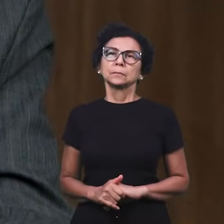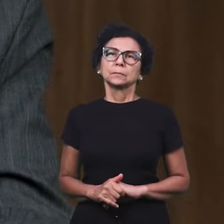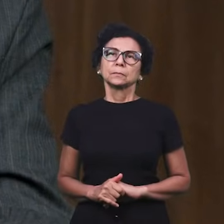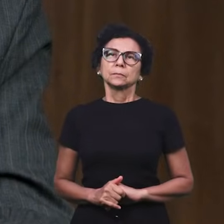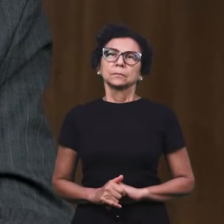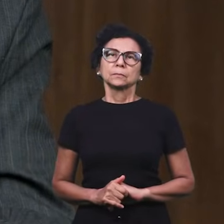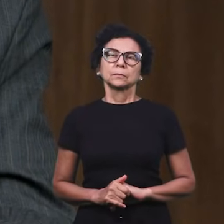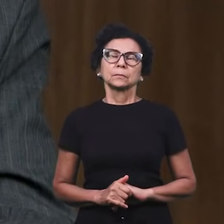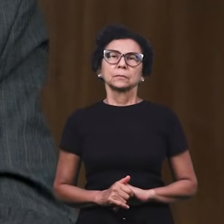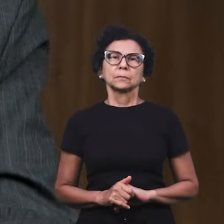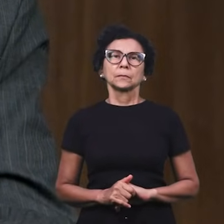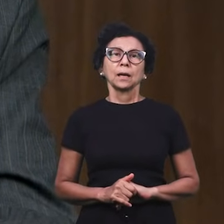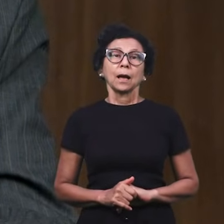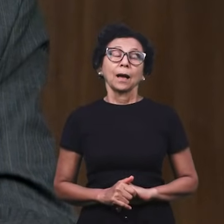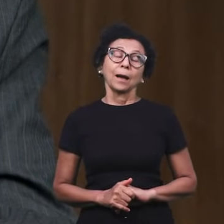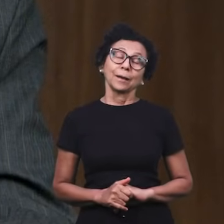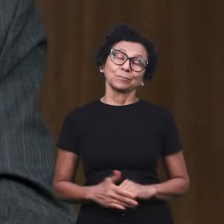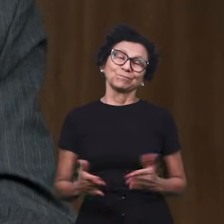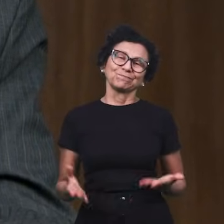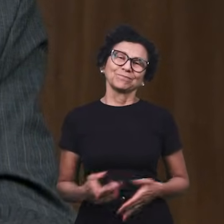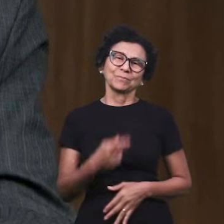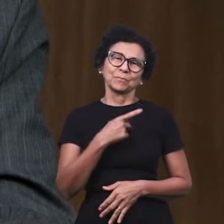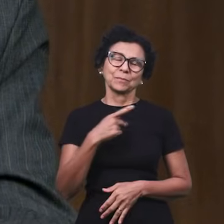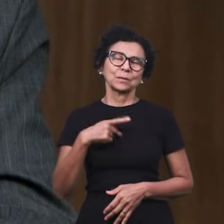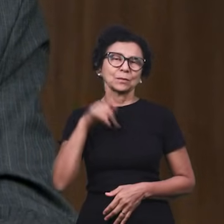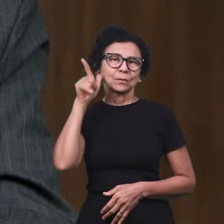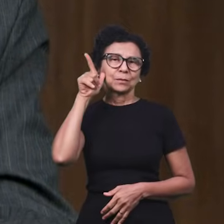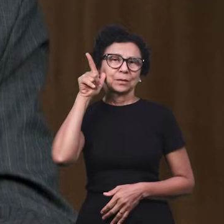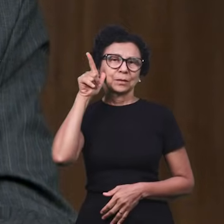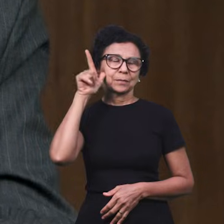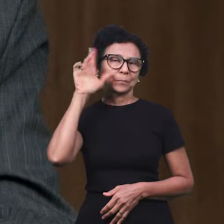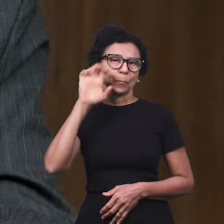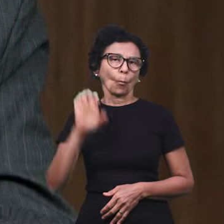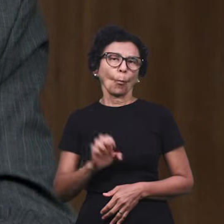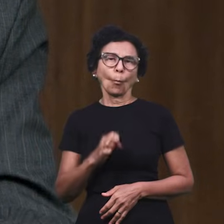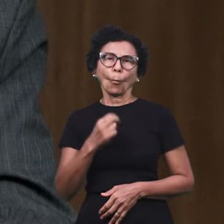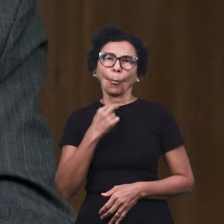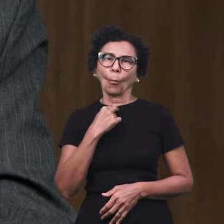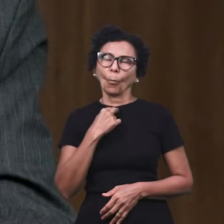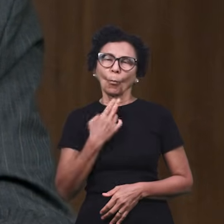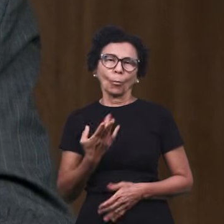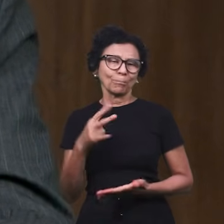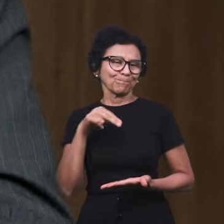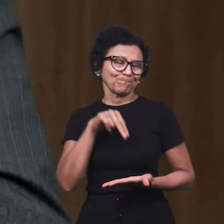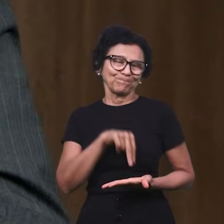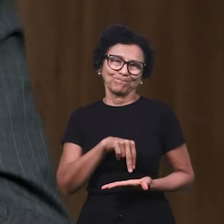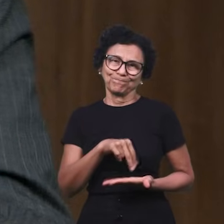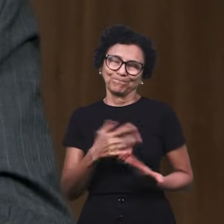houve consequências que essa que acabamos de dizer já foi uma consequência